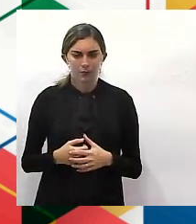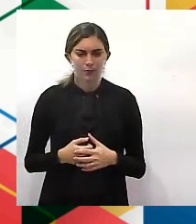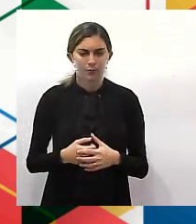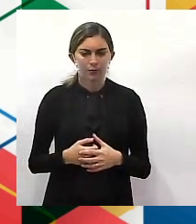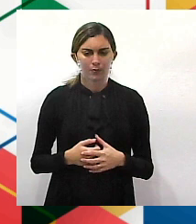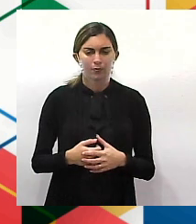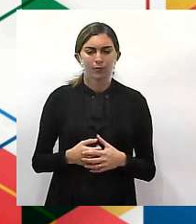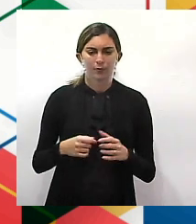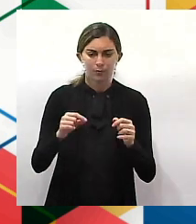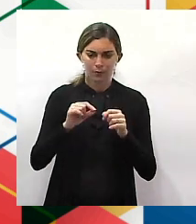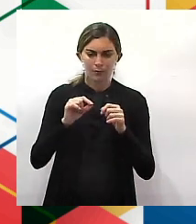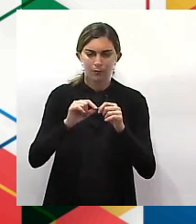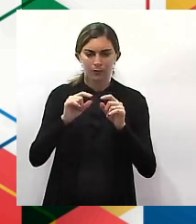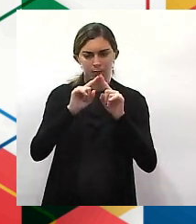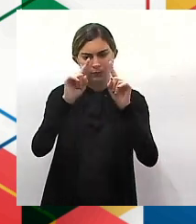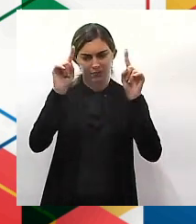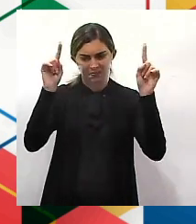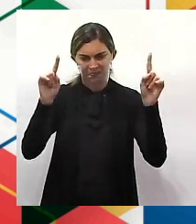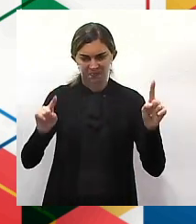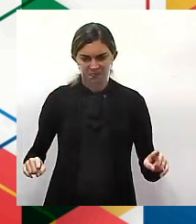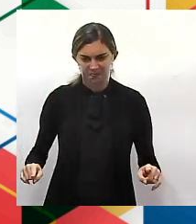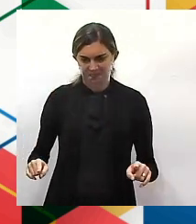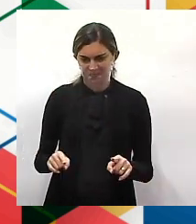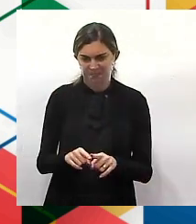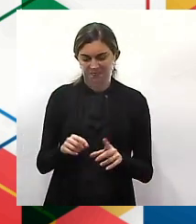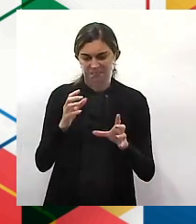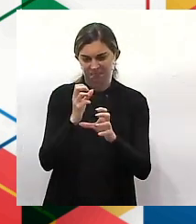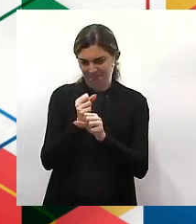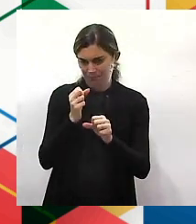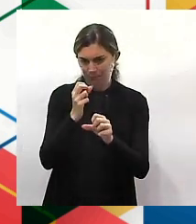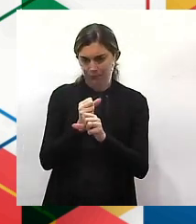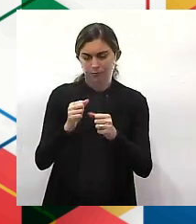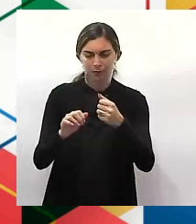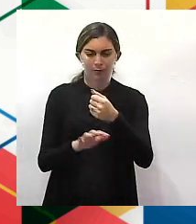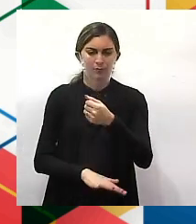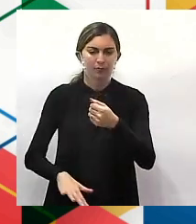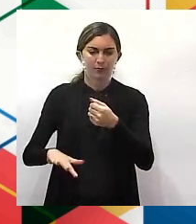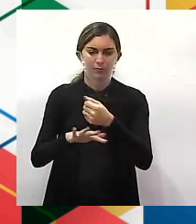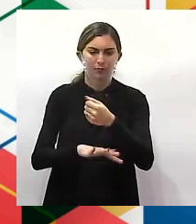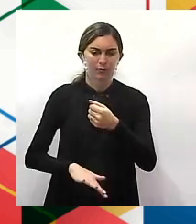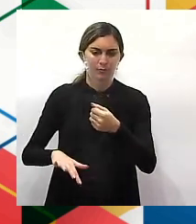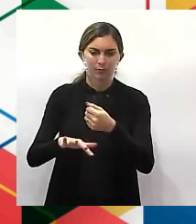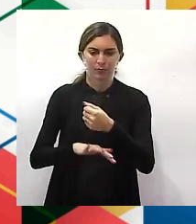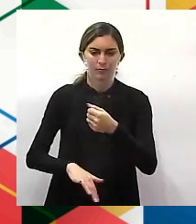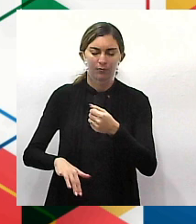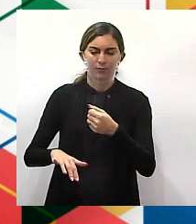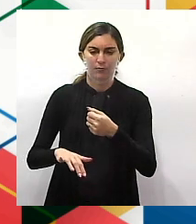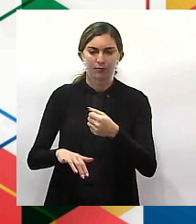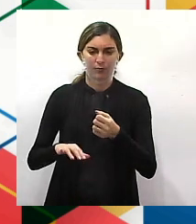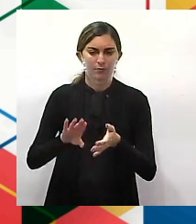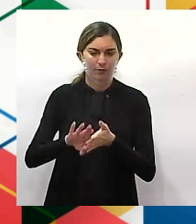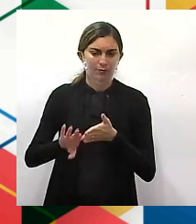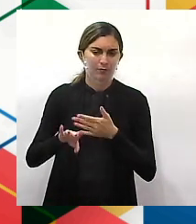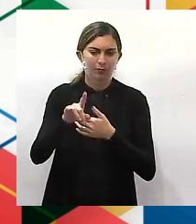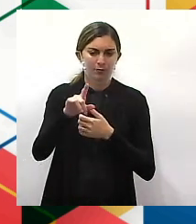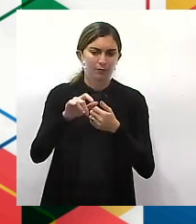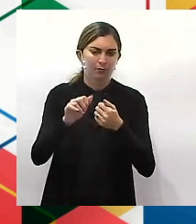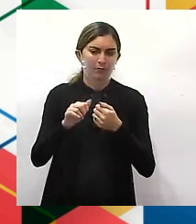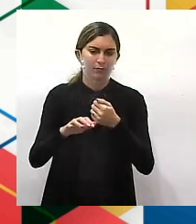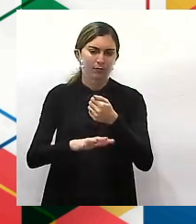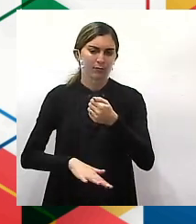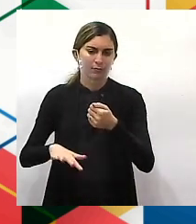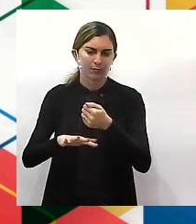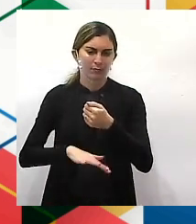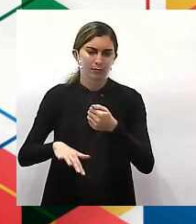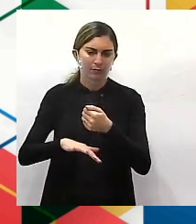vértice aqui, ó. Veja. Calculo a área desse retângulo e excluo essas áreas aqui que eu vou